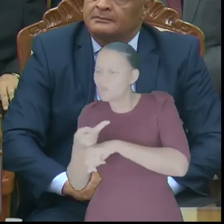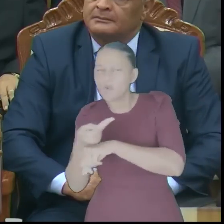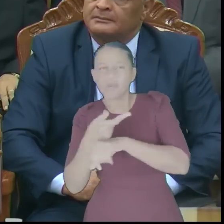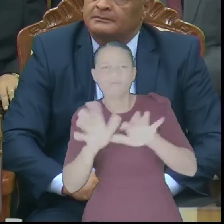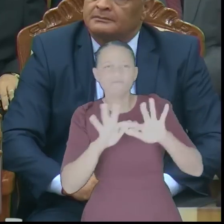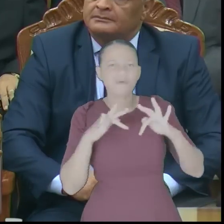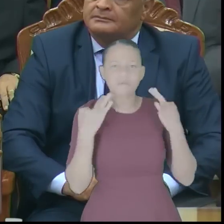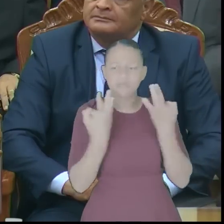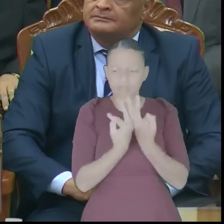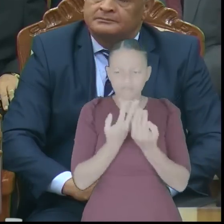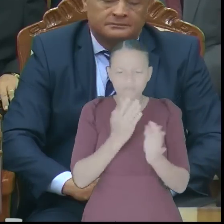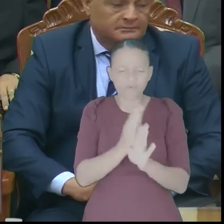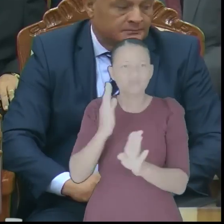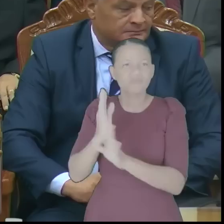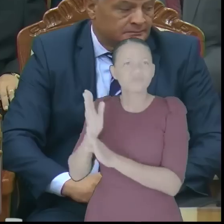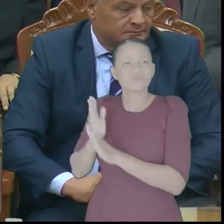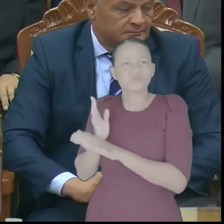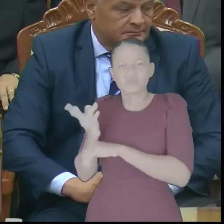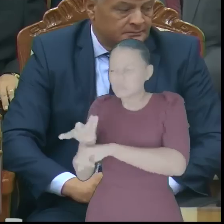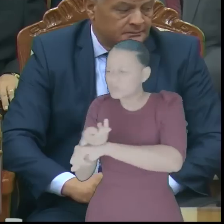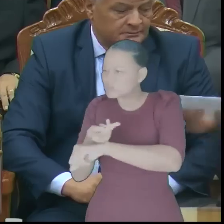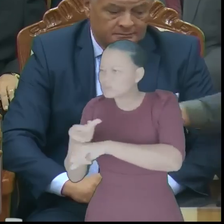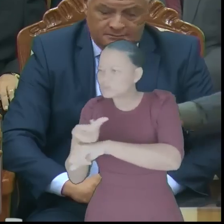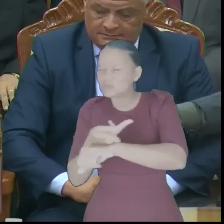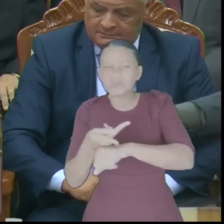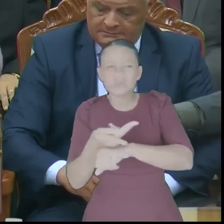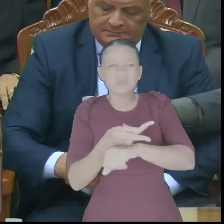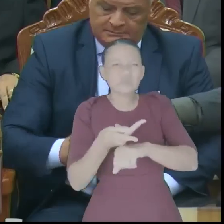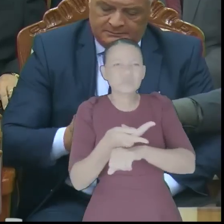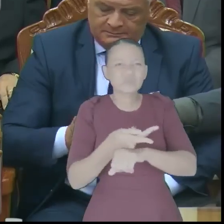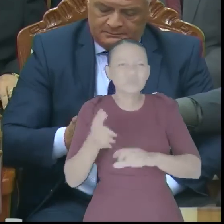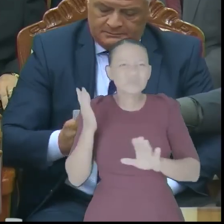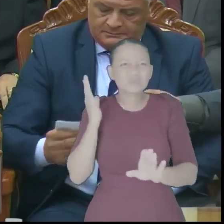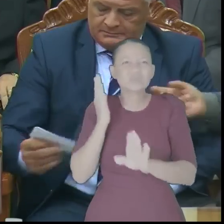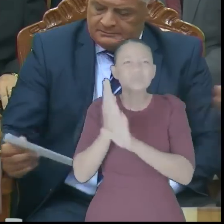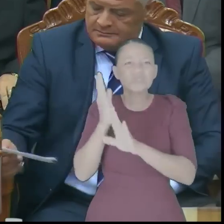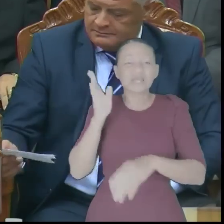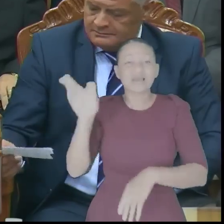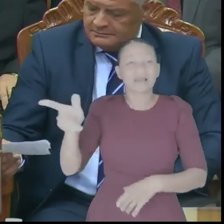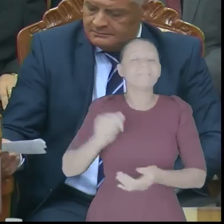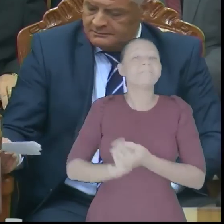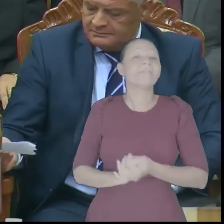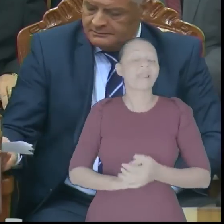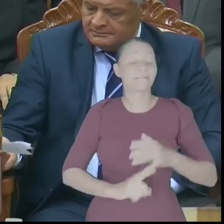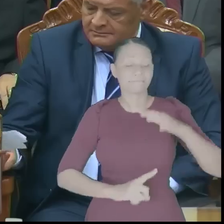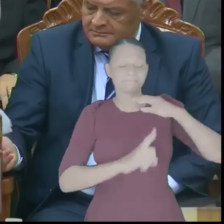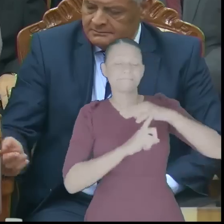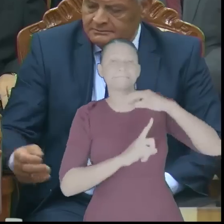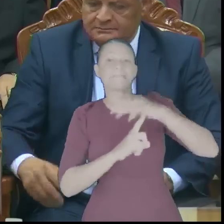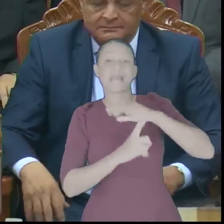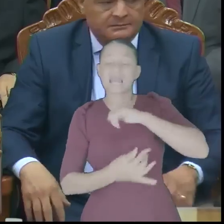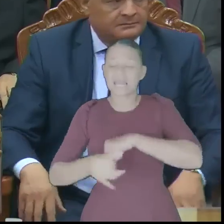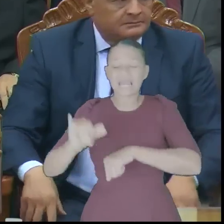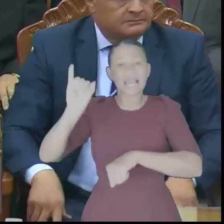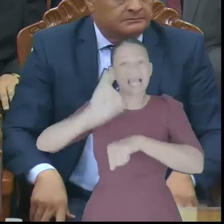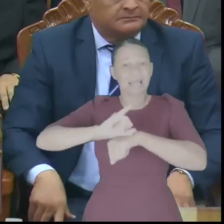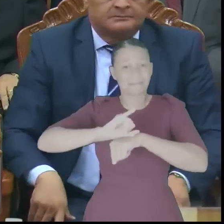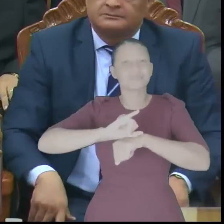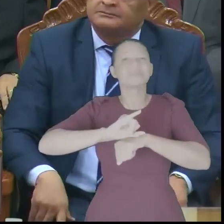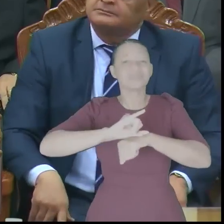achar. E o homem procurou. E não é que lá no estado do Paraná, na capital, em